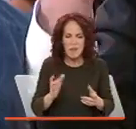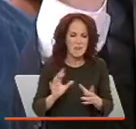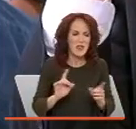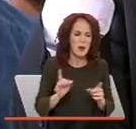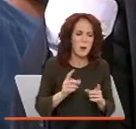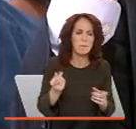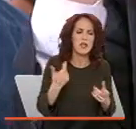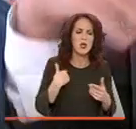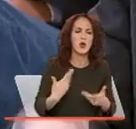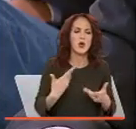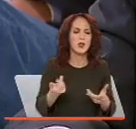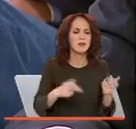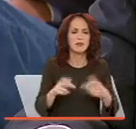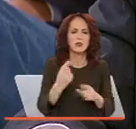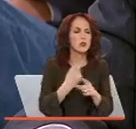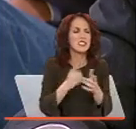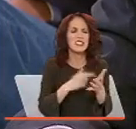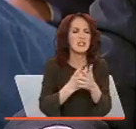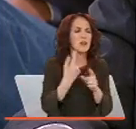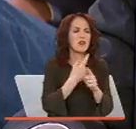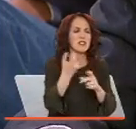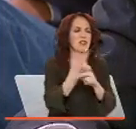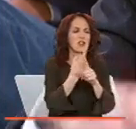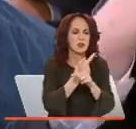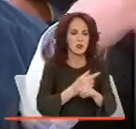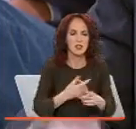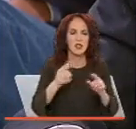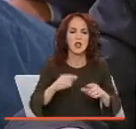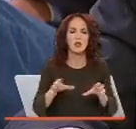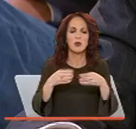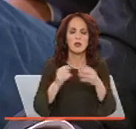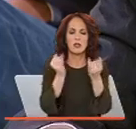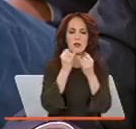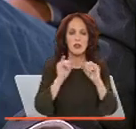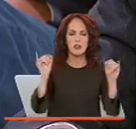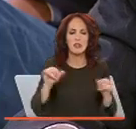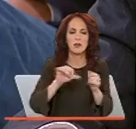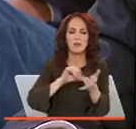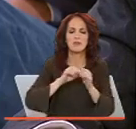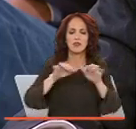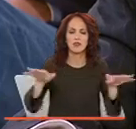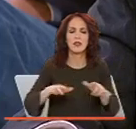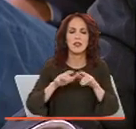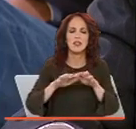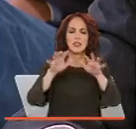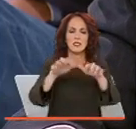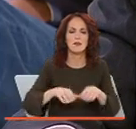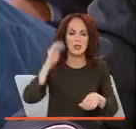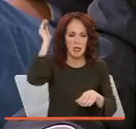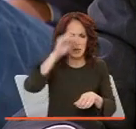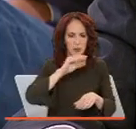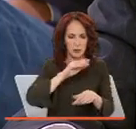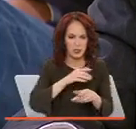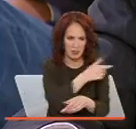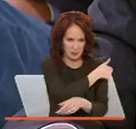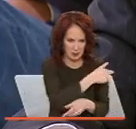Eu estou neste momento agora. Na Comissão Independente para a Descentralização, estou nomeado pela Assembleia da República para isso, e que é